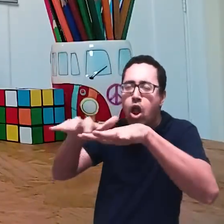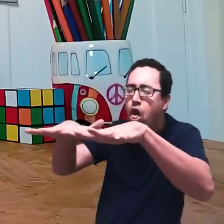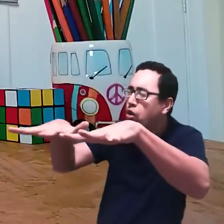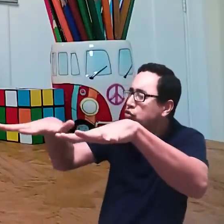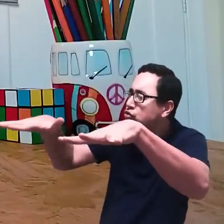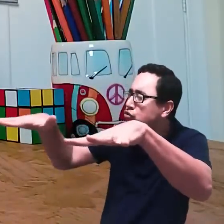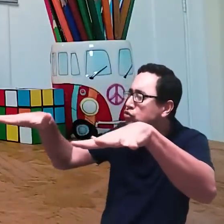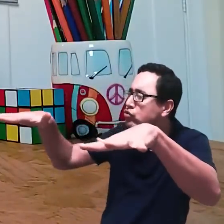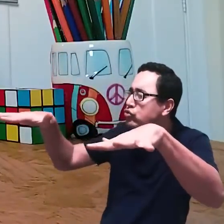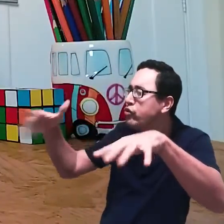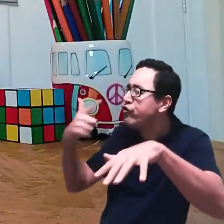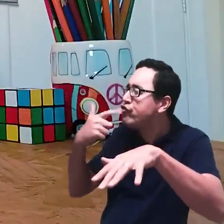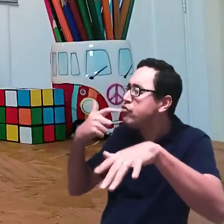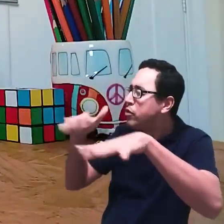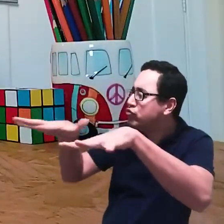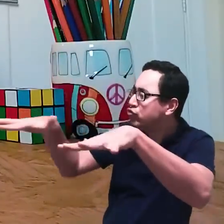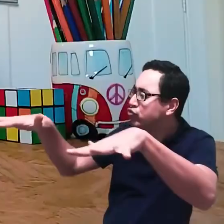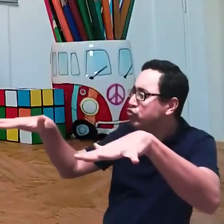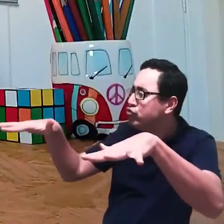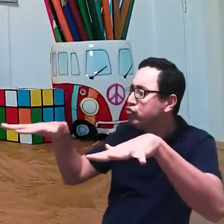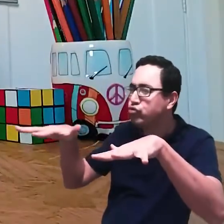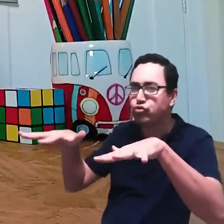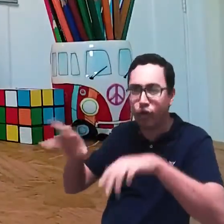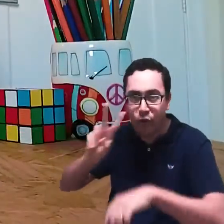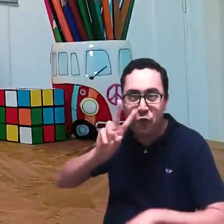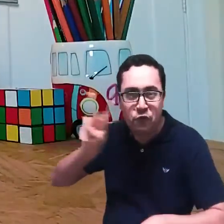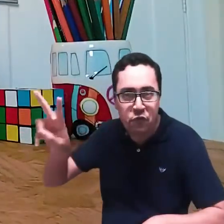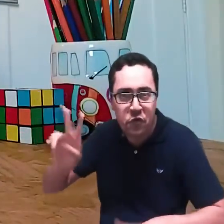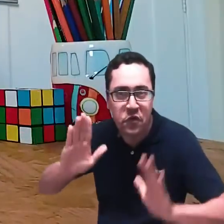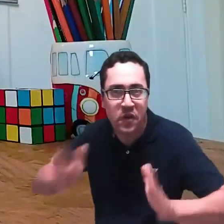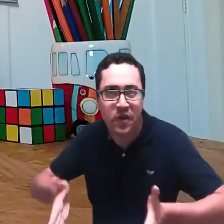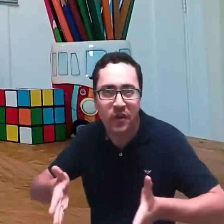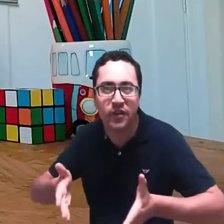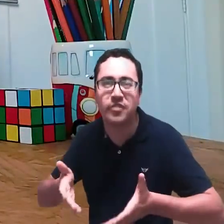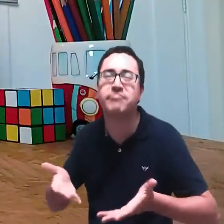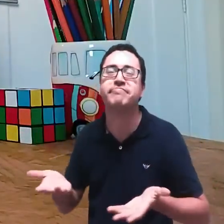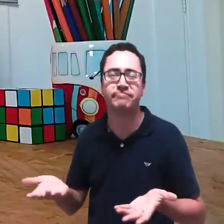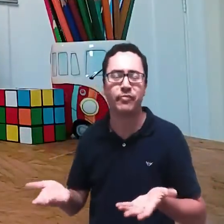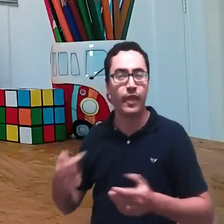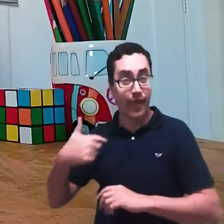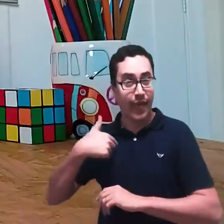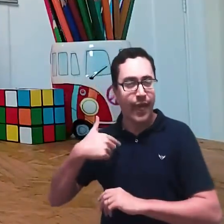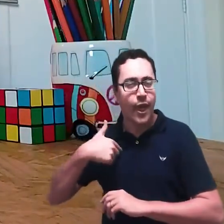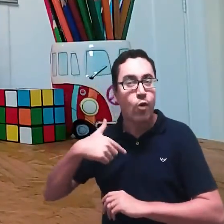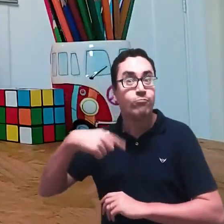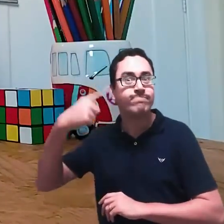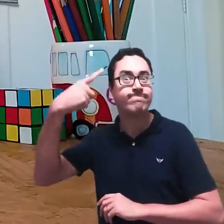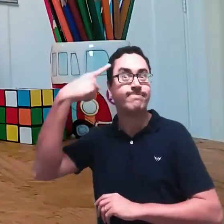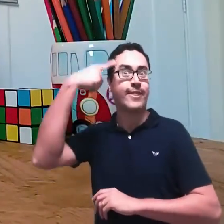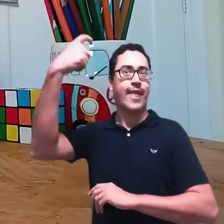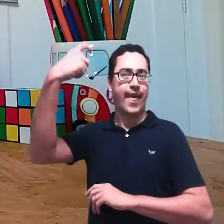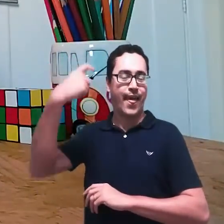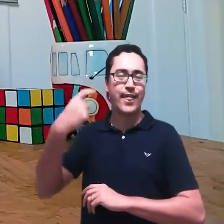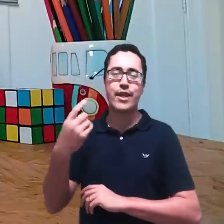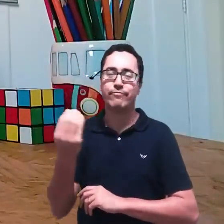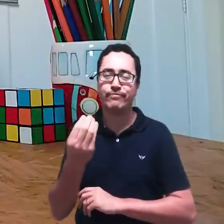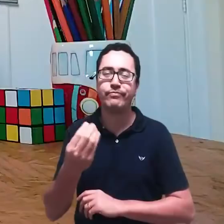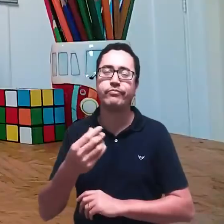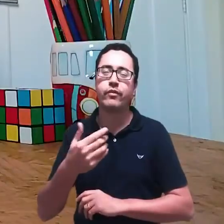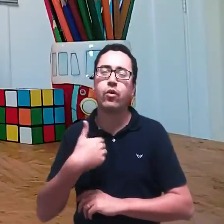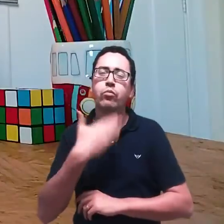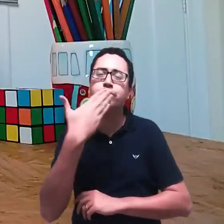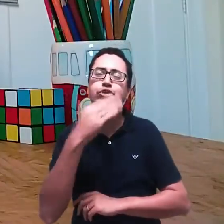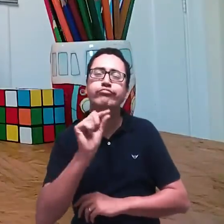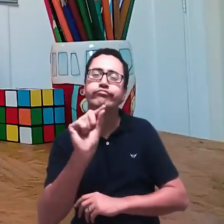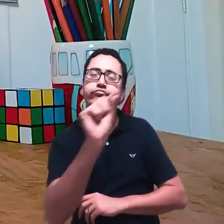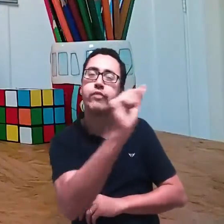legal. Vocês viram? E aí, eu tive uma ideia. Eu pedi para as pessoas